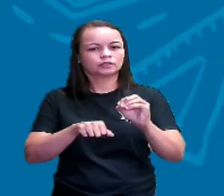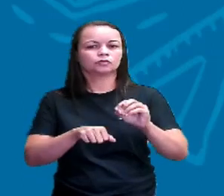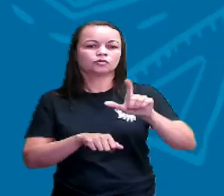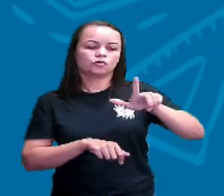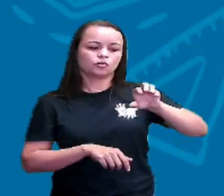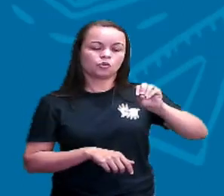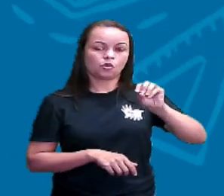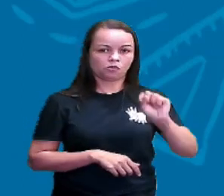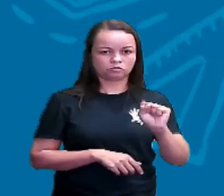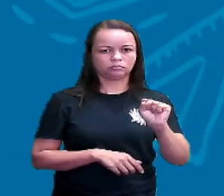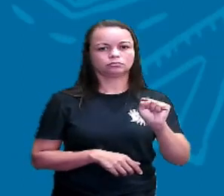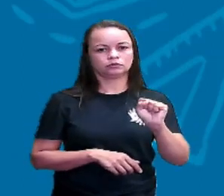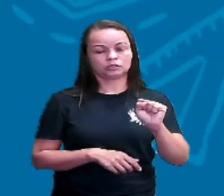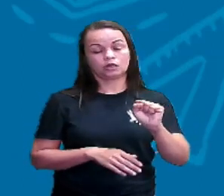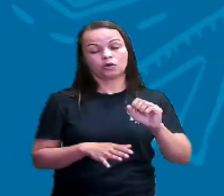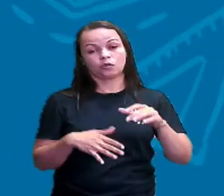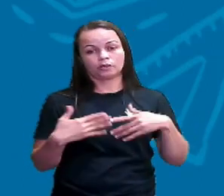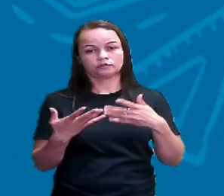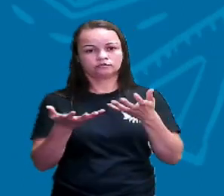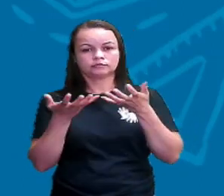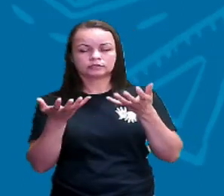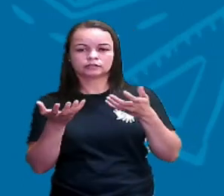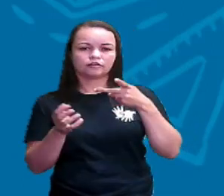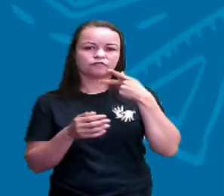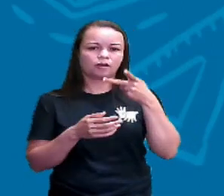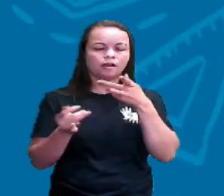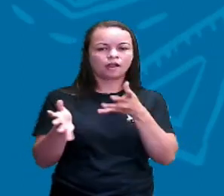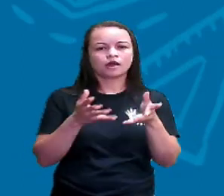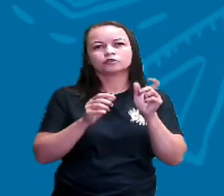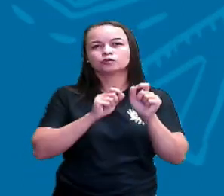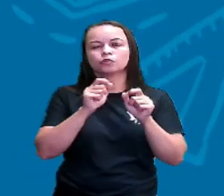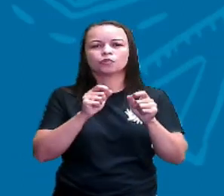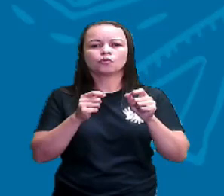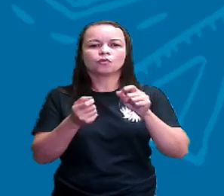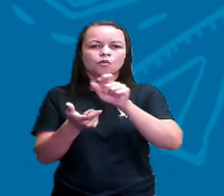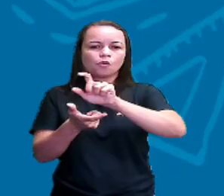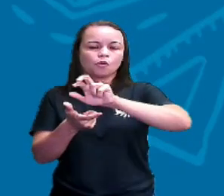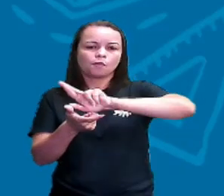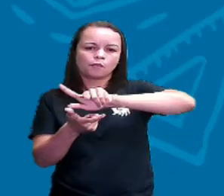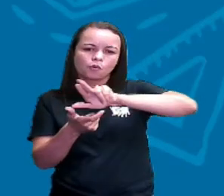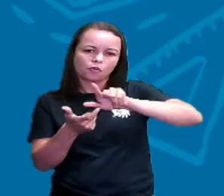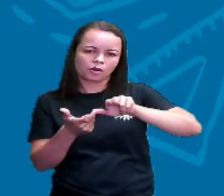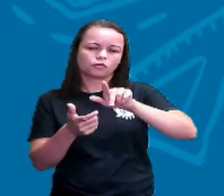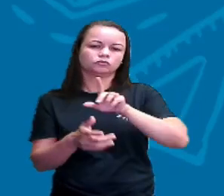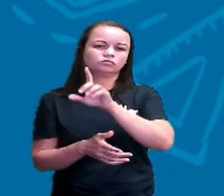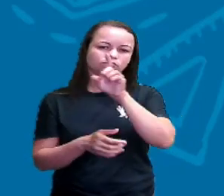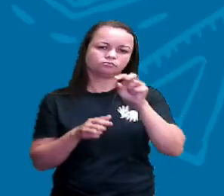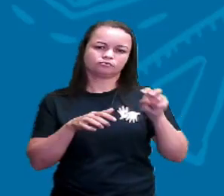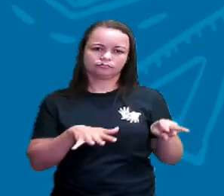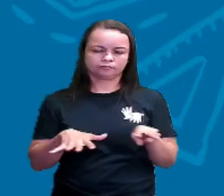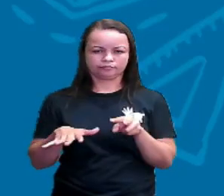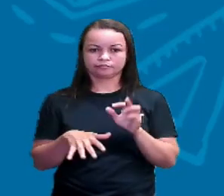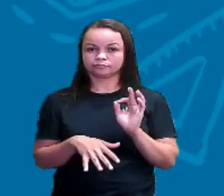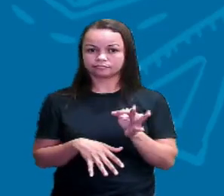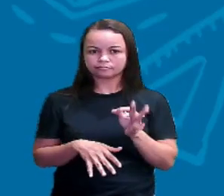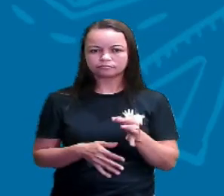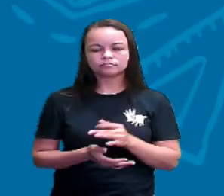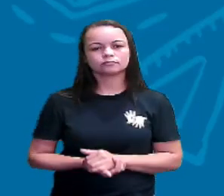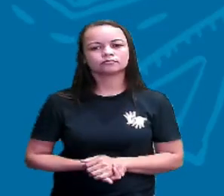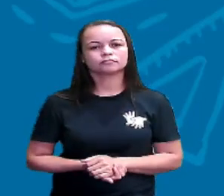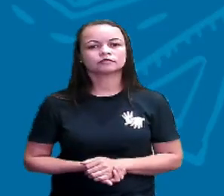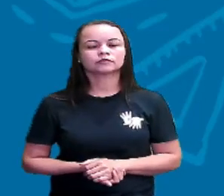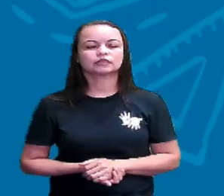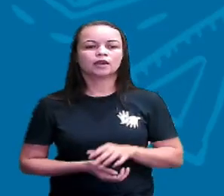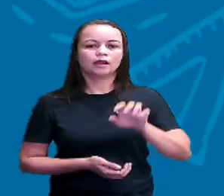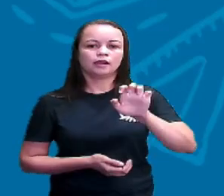los, quando a gente quiser se referir ao plural dos dias da semana, tá certo? El e